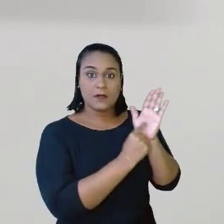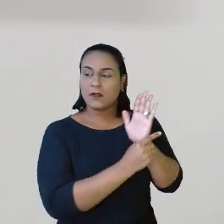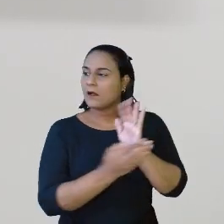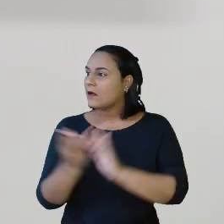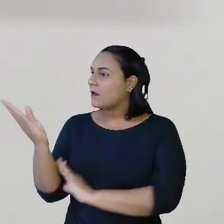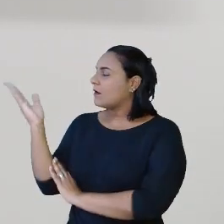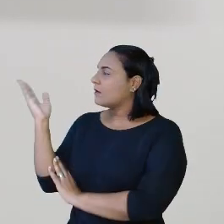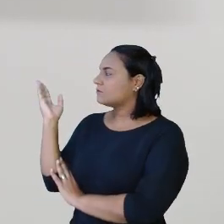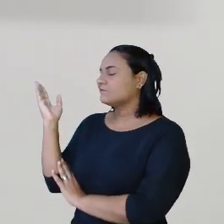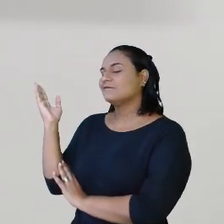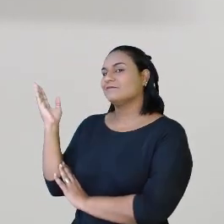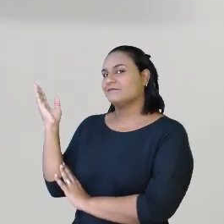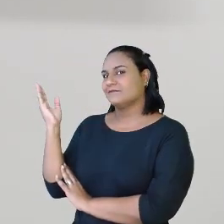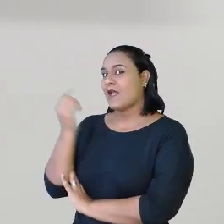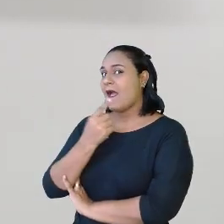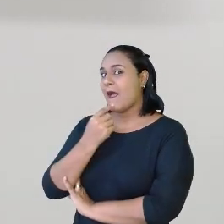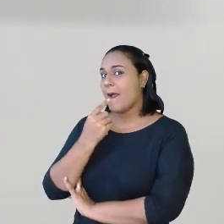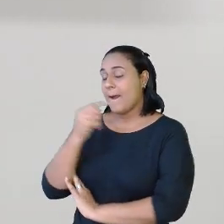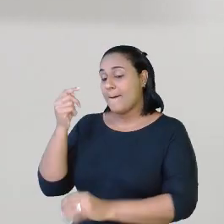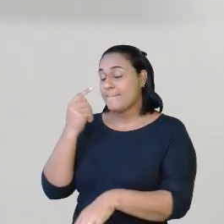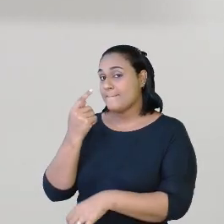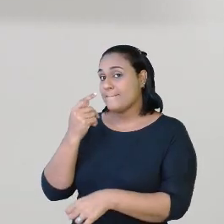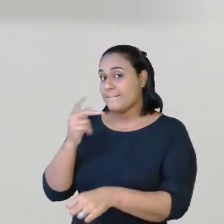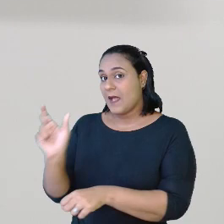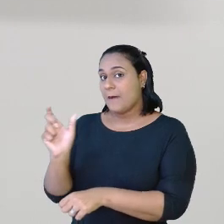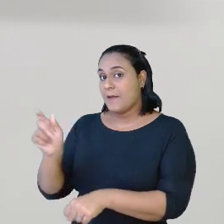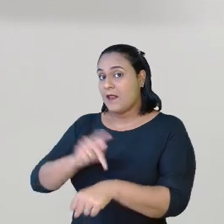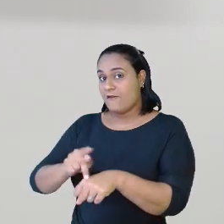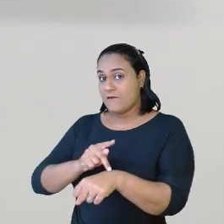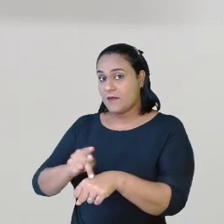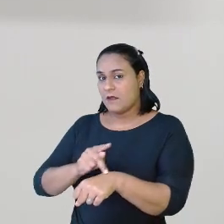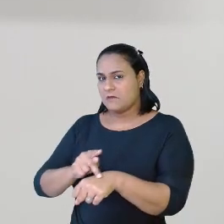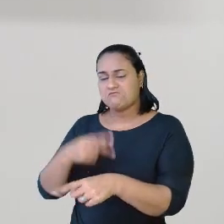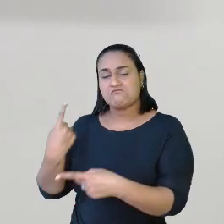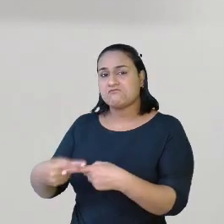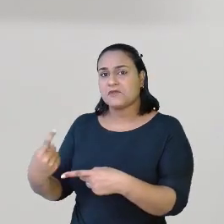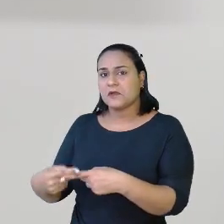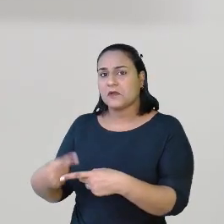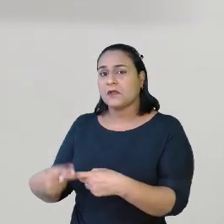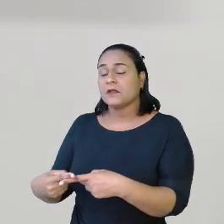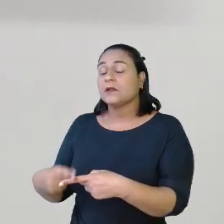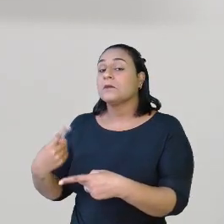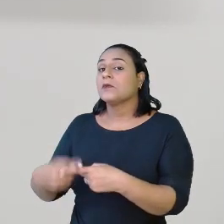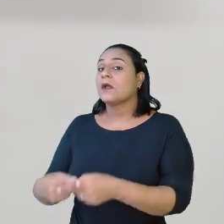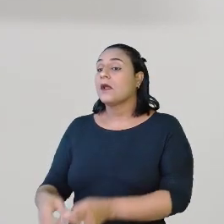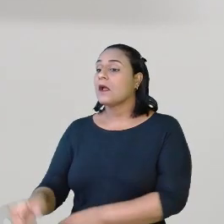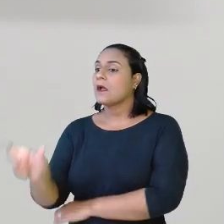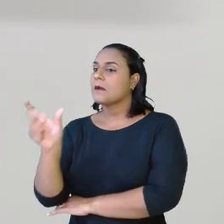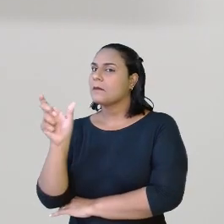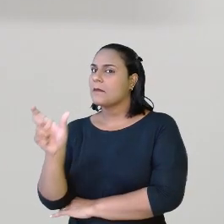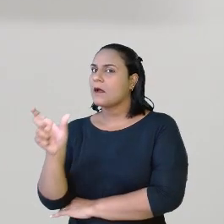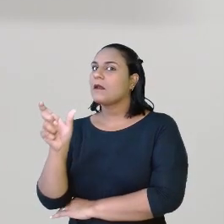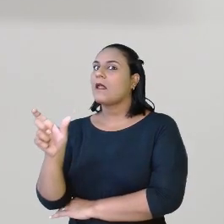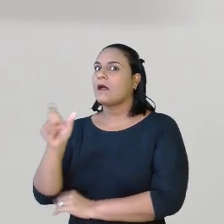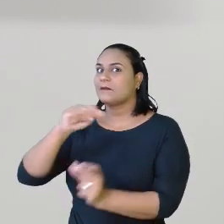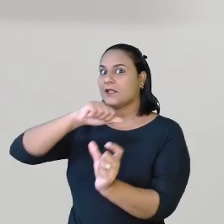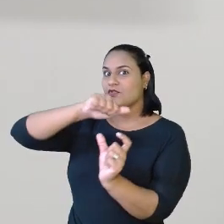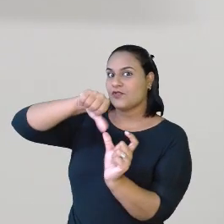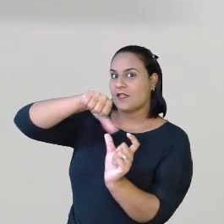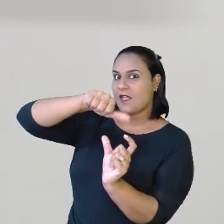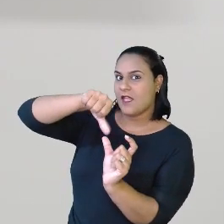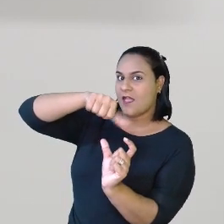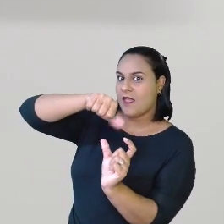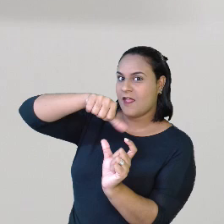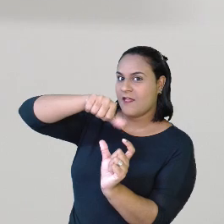e enxumaçar. Por que, professora Mauricéia? Porque estas palavras, elas são derivadas,